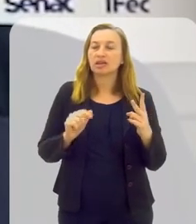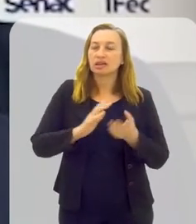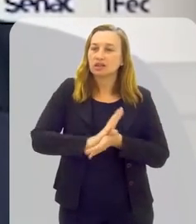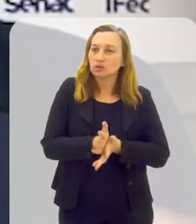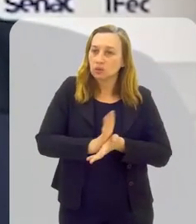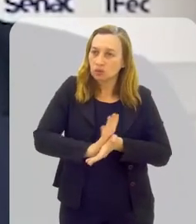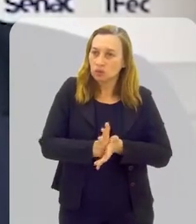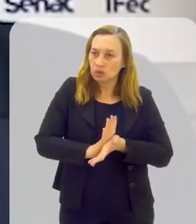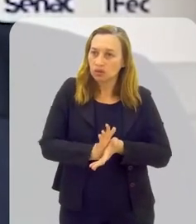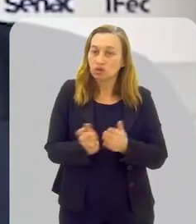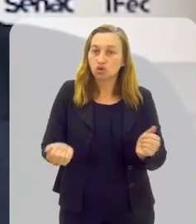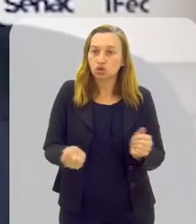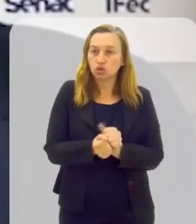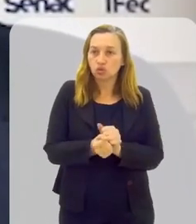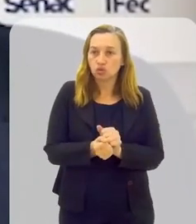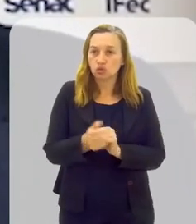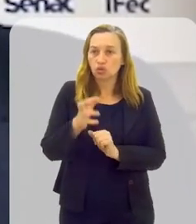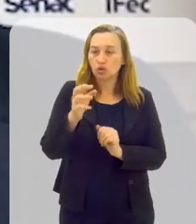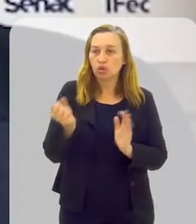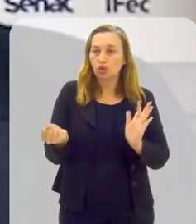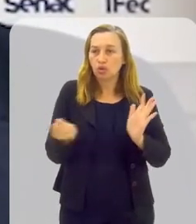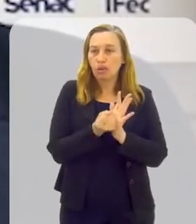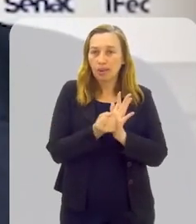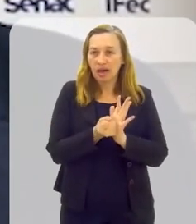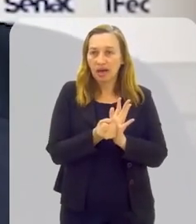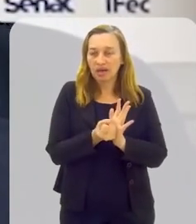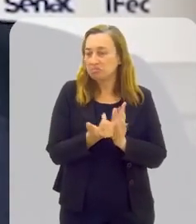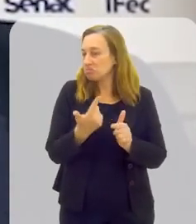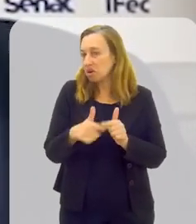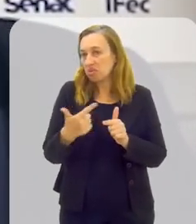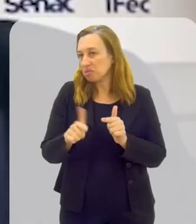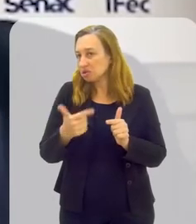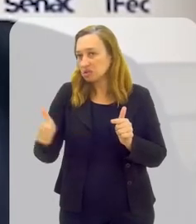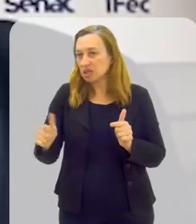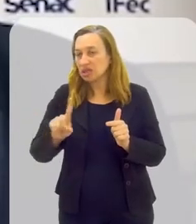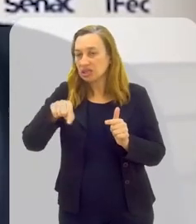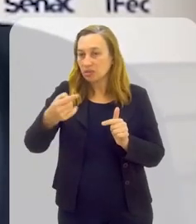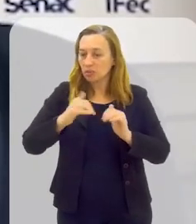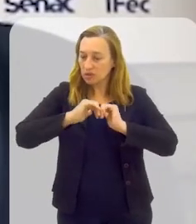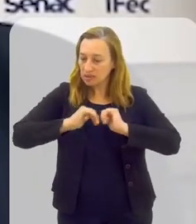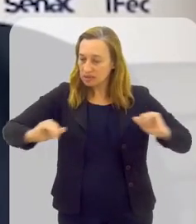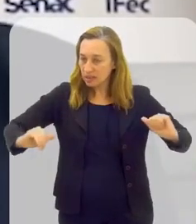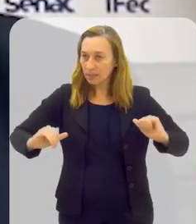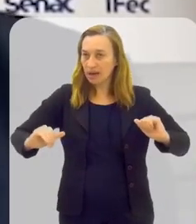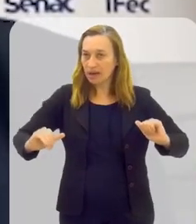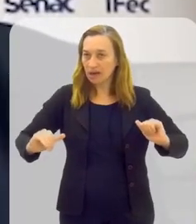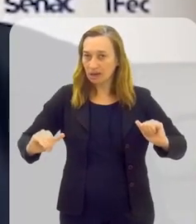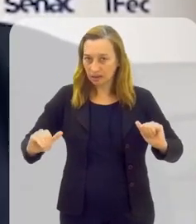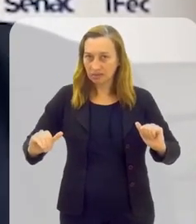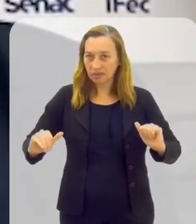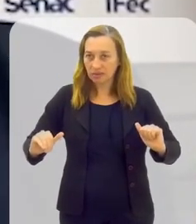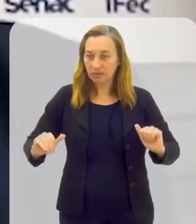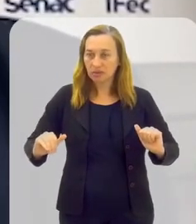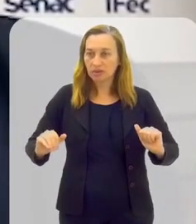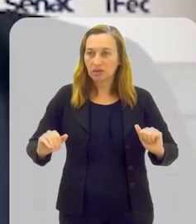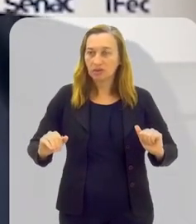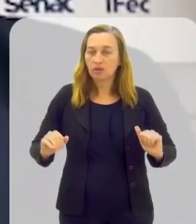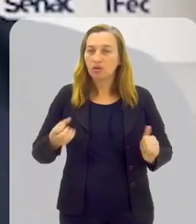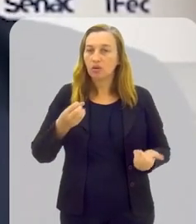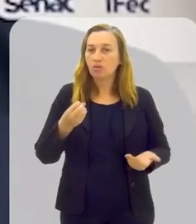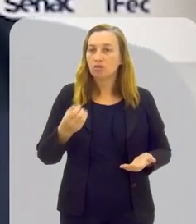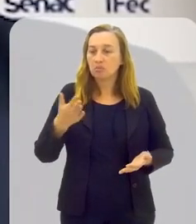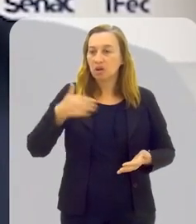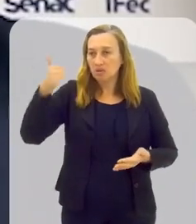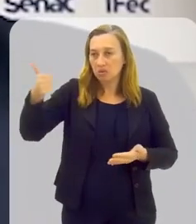entra a garrafa e ela é triturada com rótulo não tem problema porque na hora depois a gente consegue fazer a separação O que que